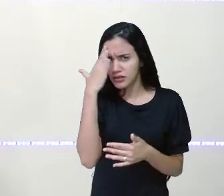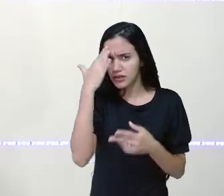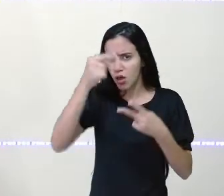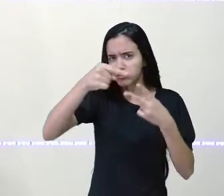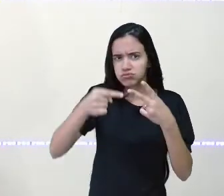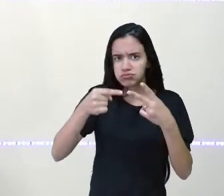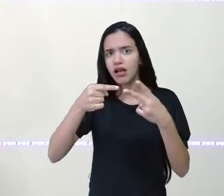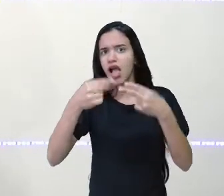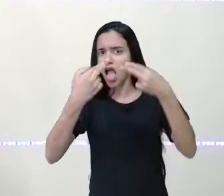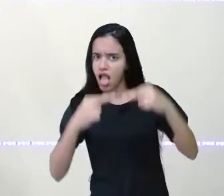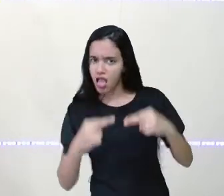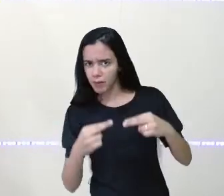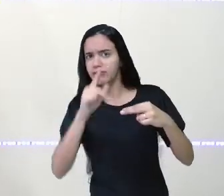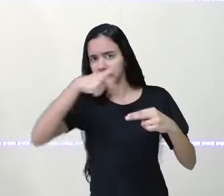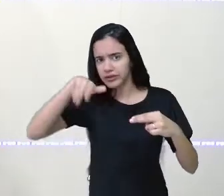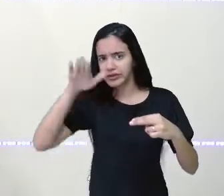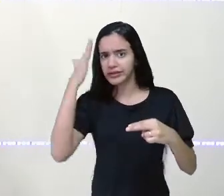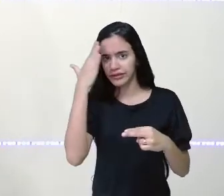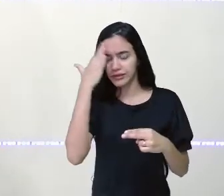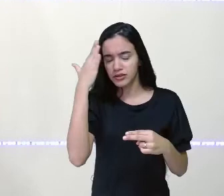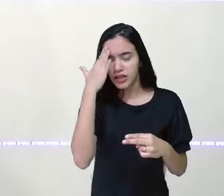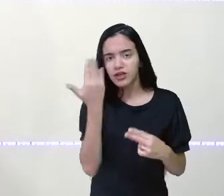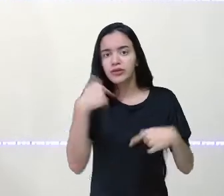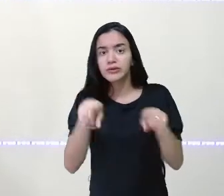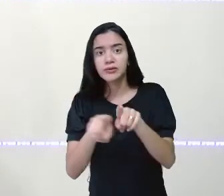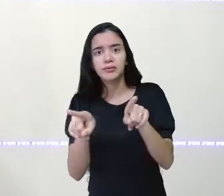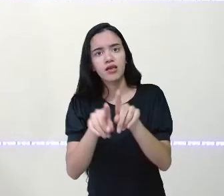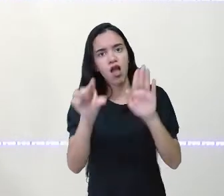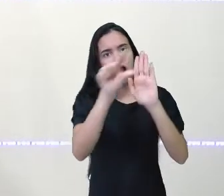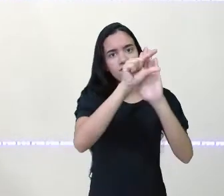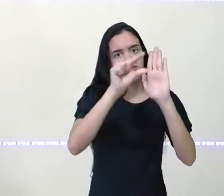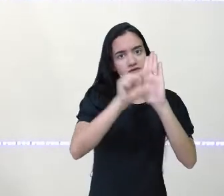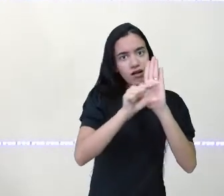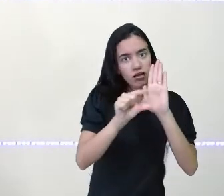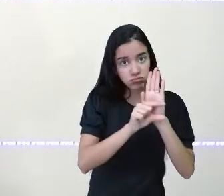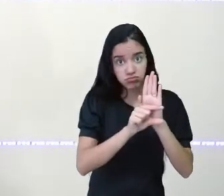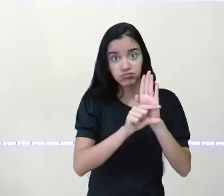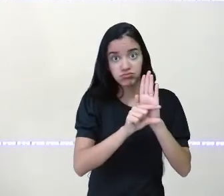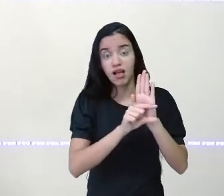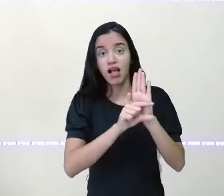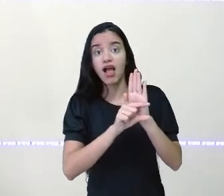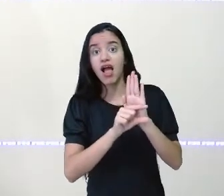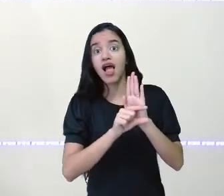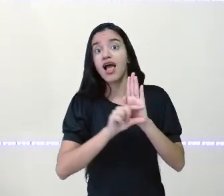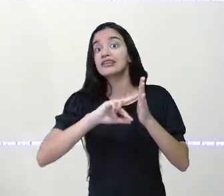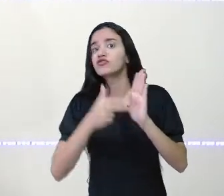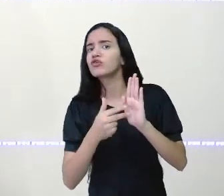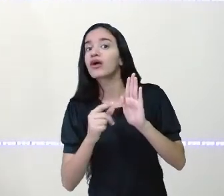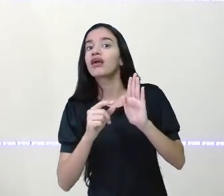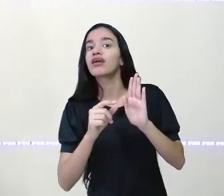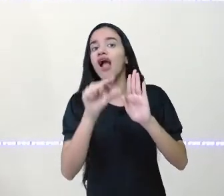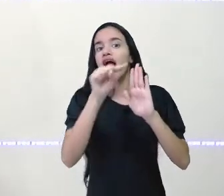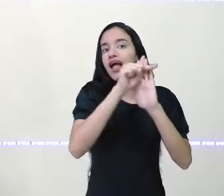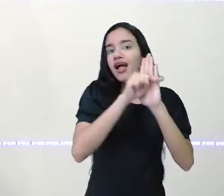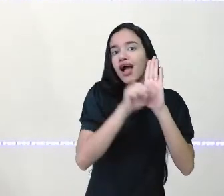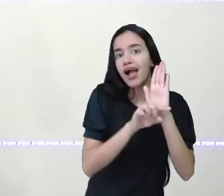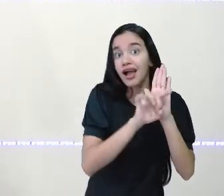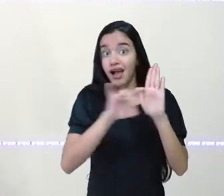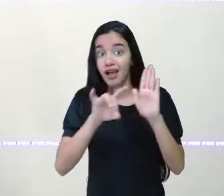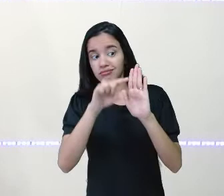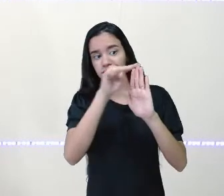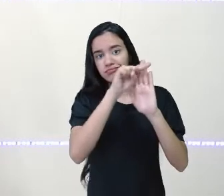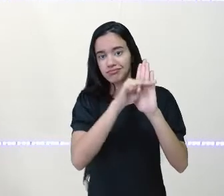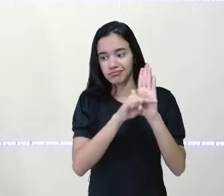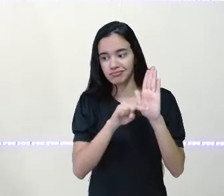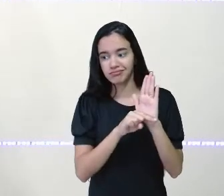o que são rimas? Entenderam o que são versos? Verso é cada linha de um poema.